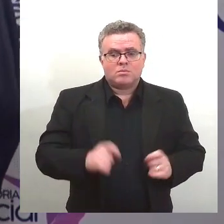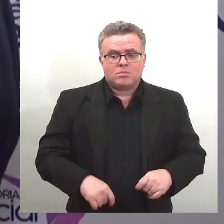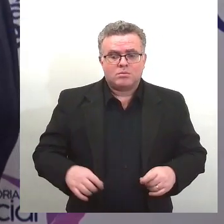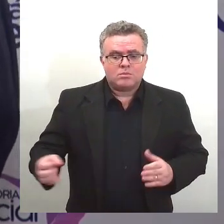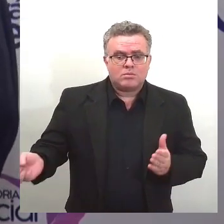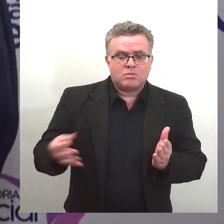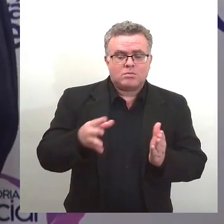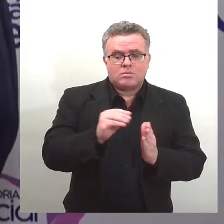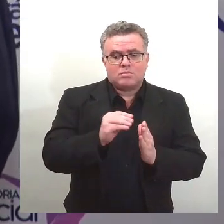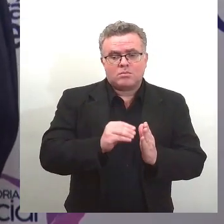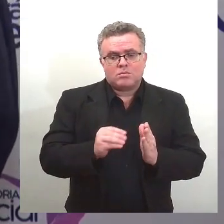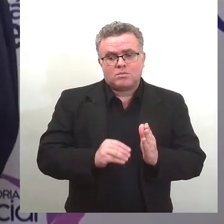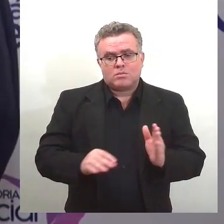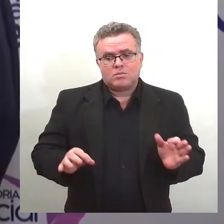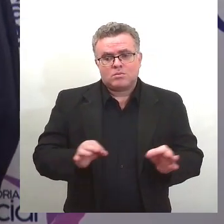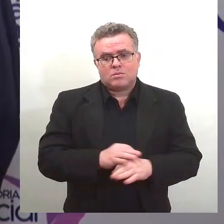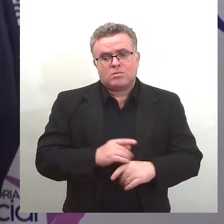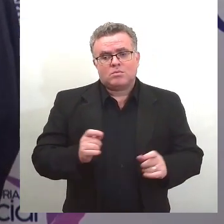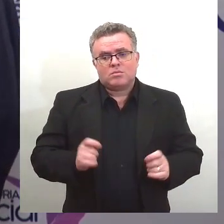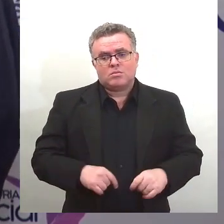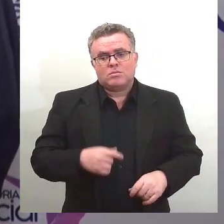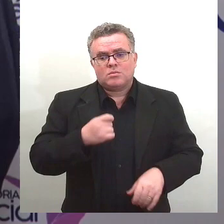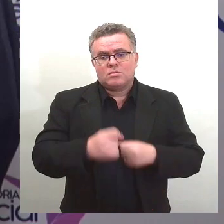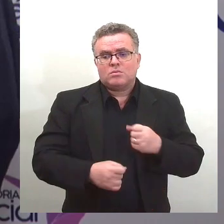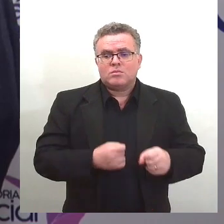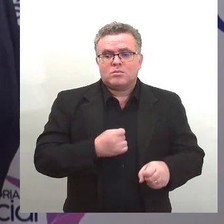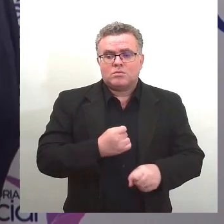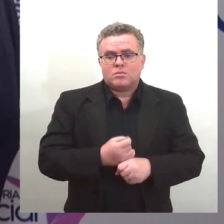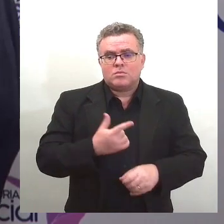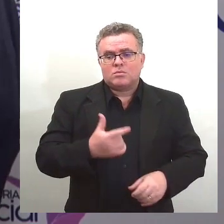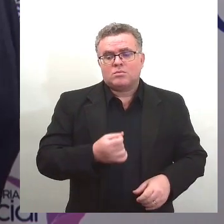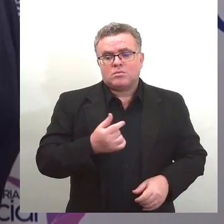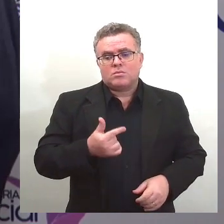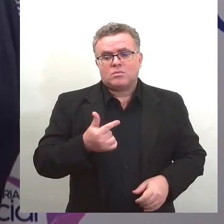novamente para o ano 2026. Então,